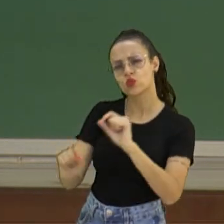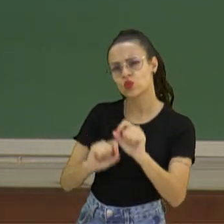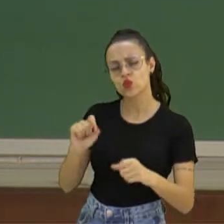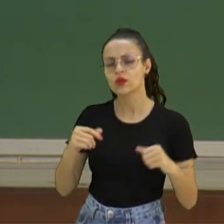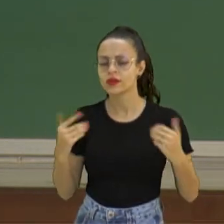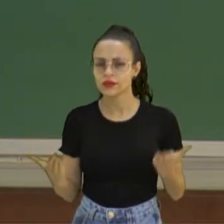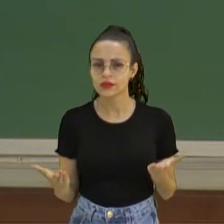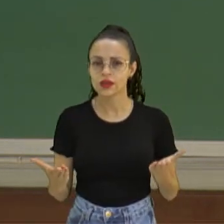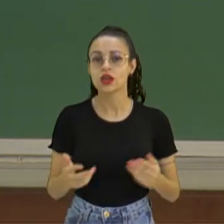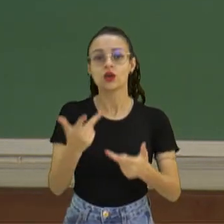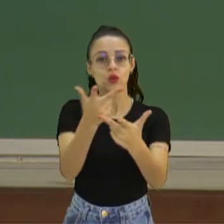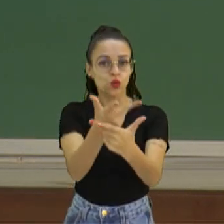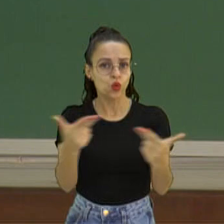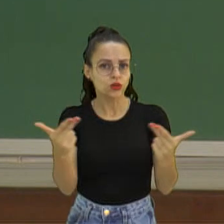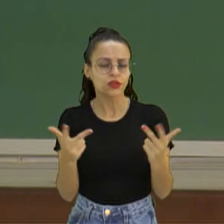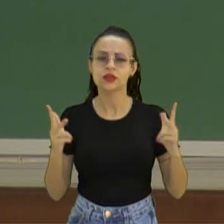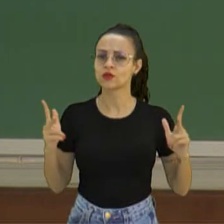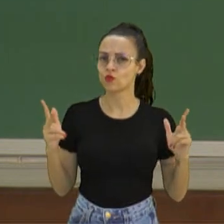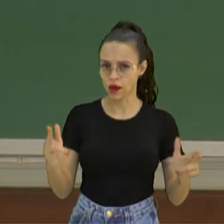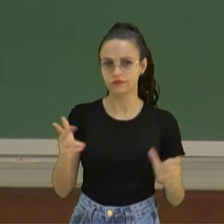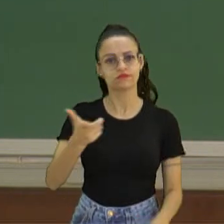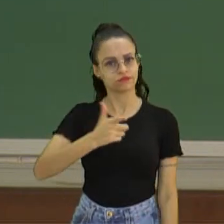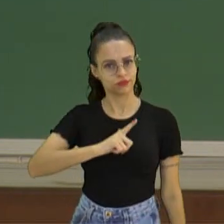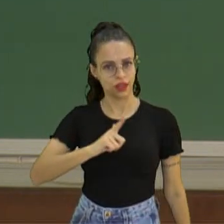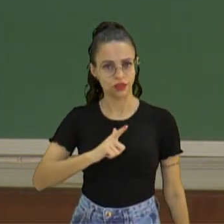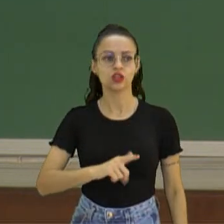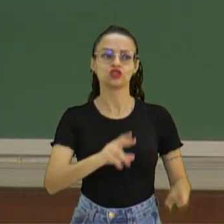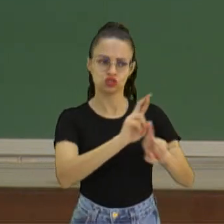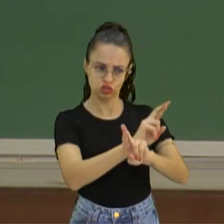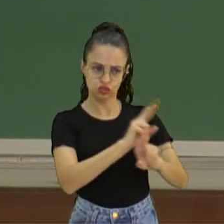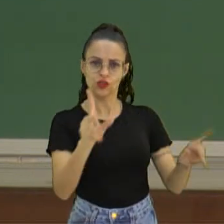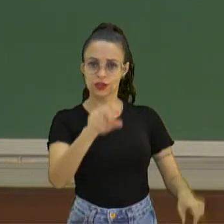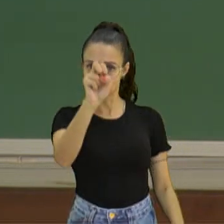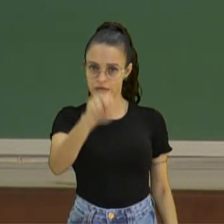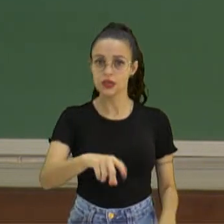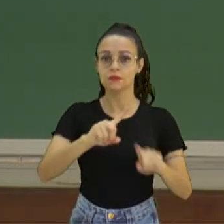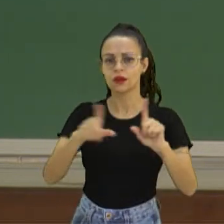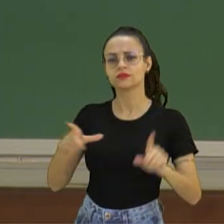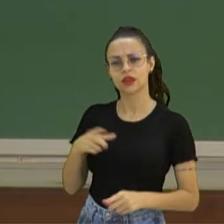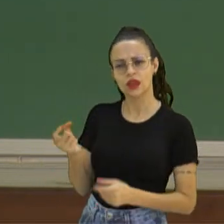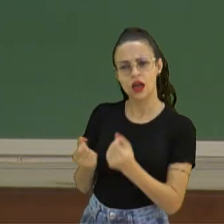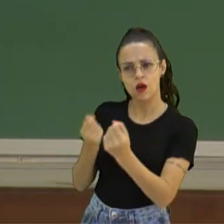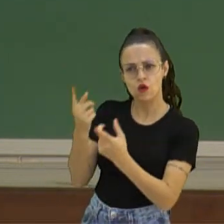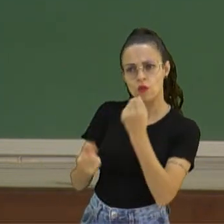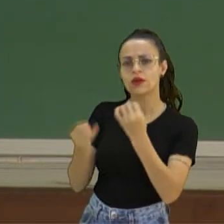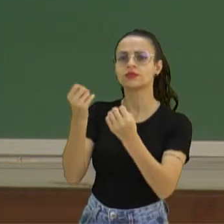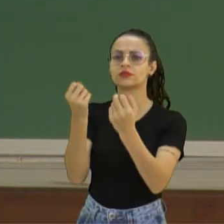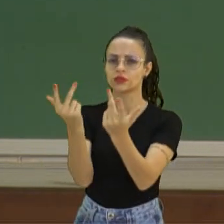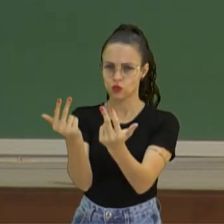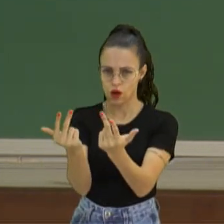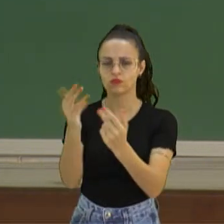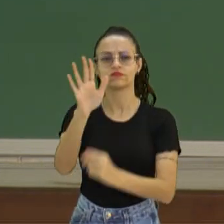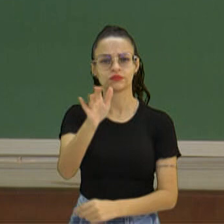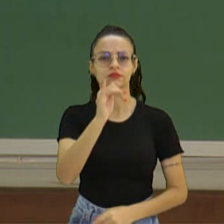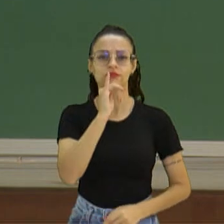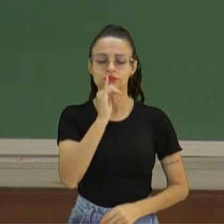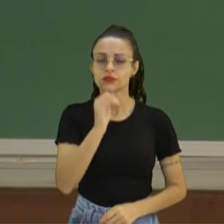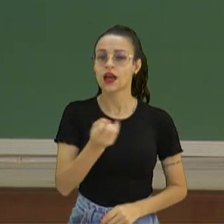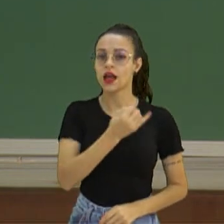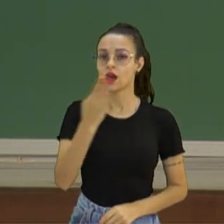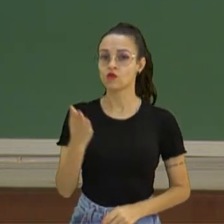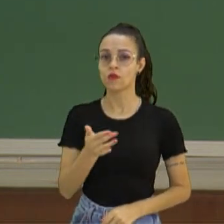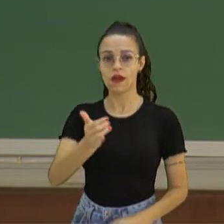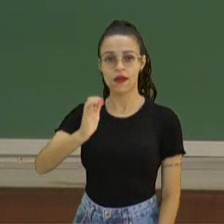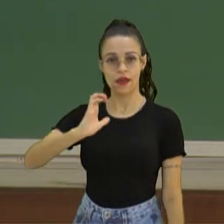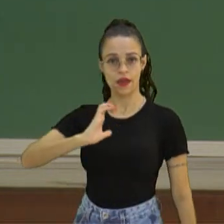similaridade coisas iguais então elas são diferentes mas possuem coisas iguais ou seja muitos